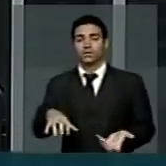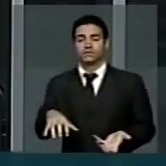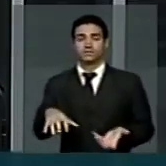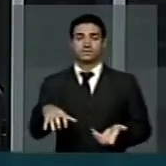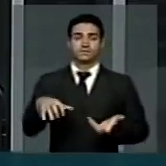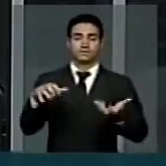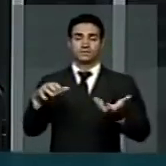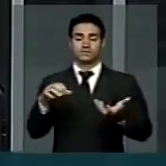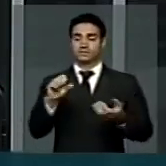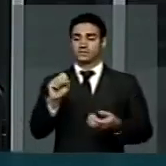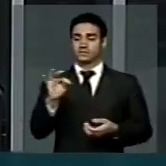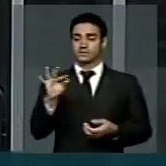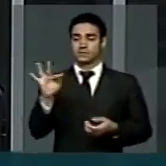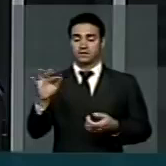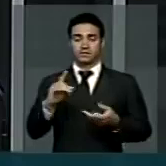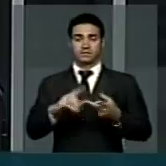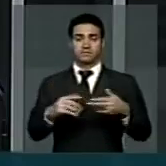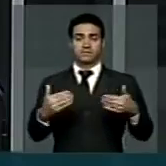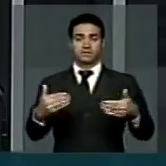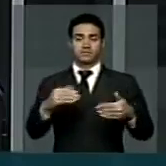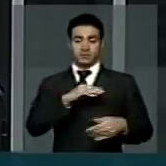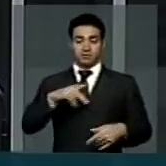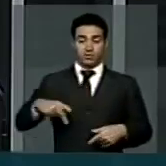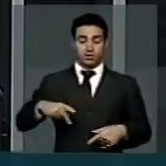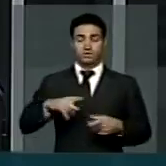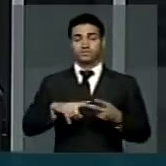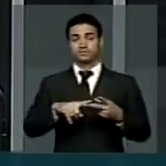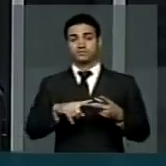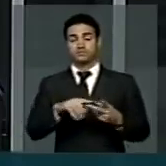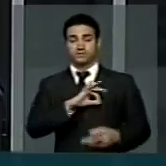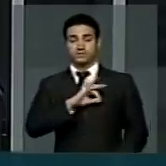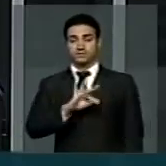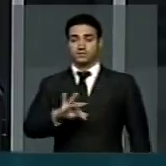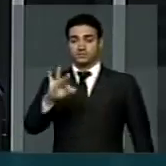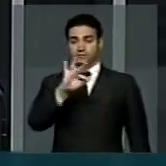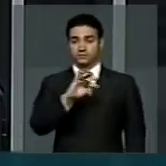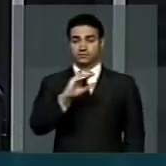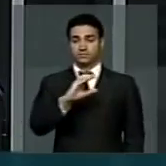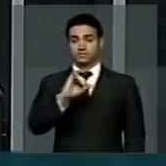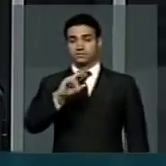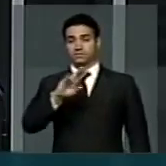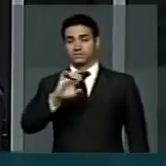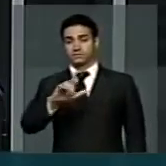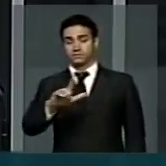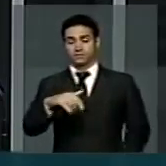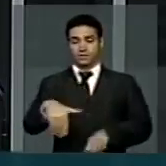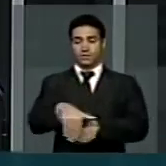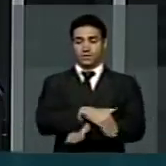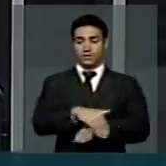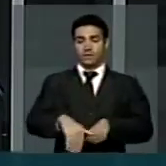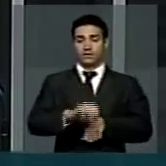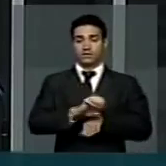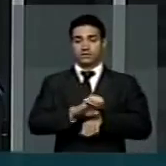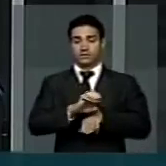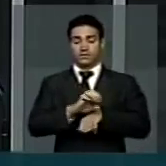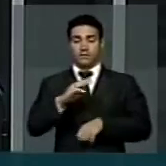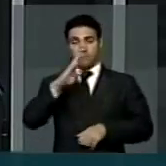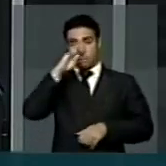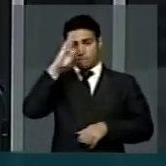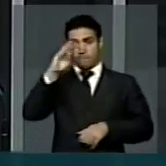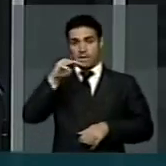a Suprema Corte, o Ministério Público, as Polícias Federal, Civil, Rodoviária, estaduais,